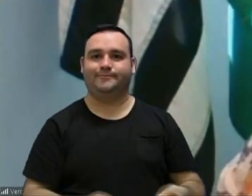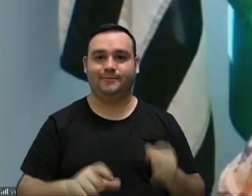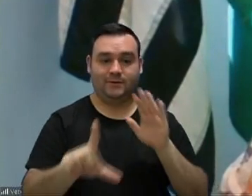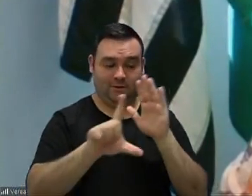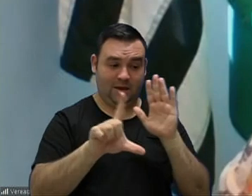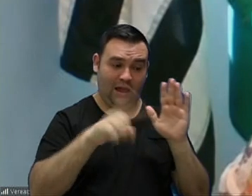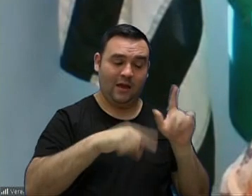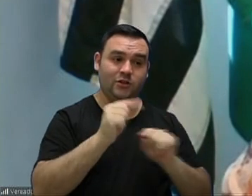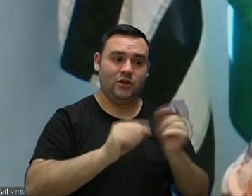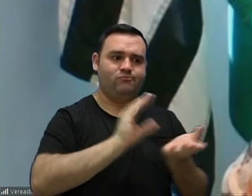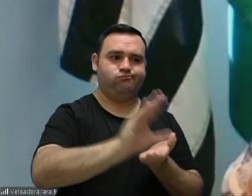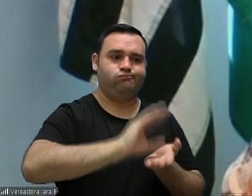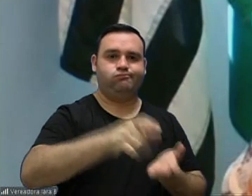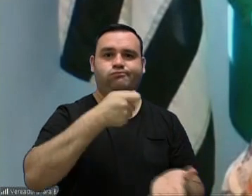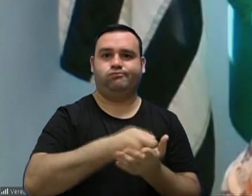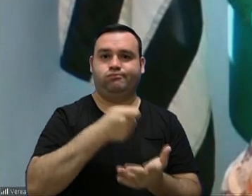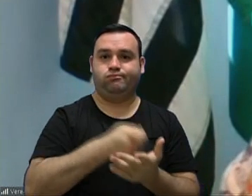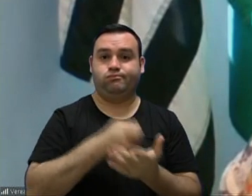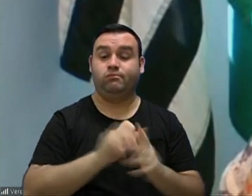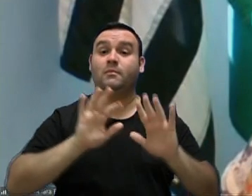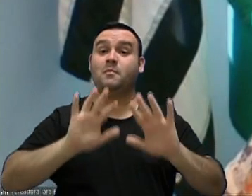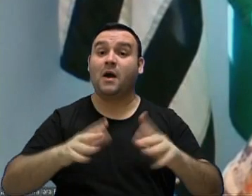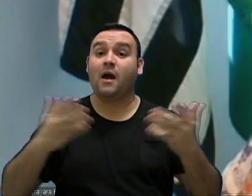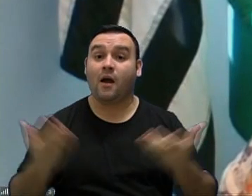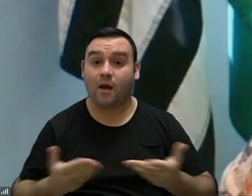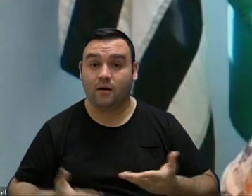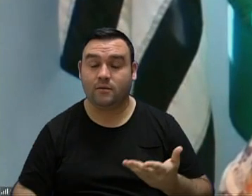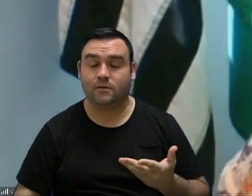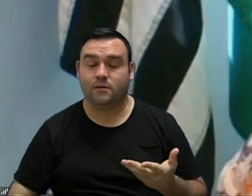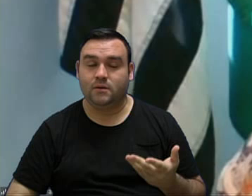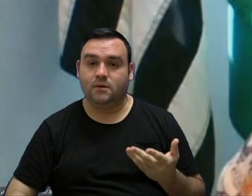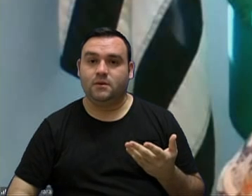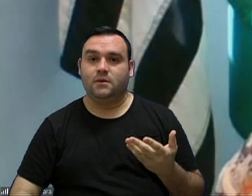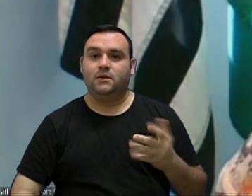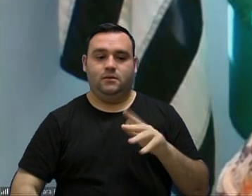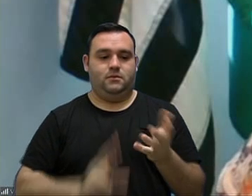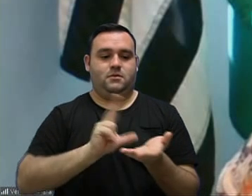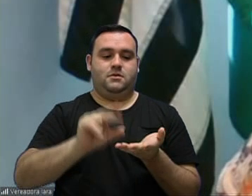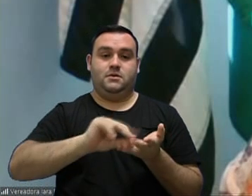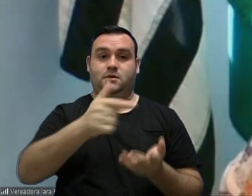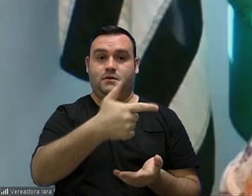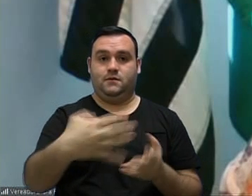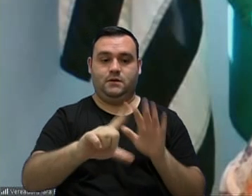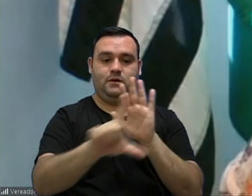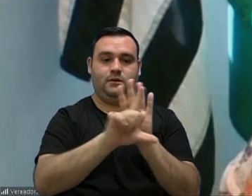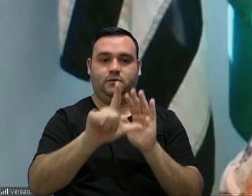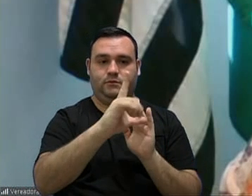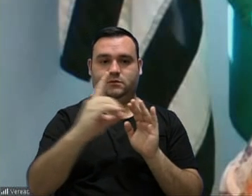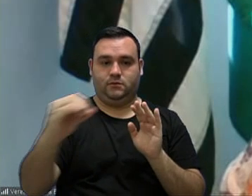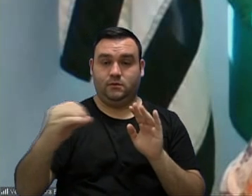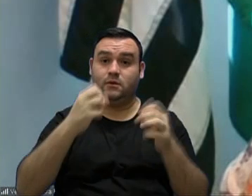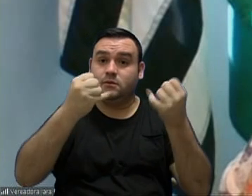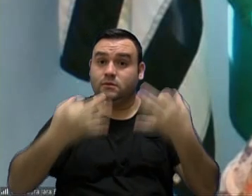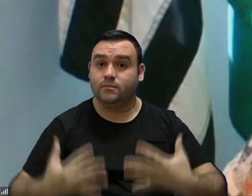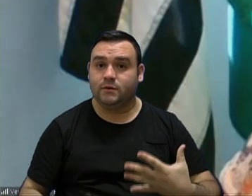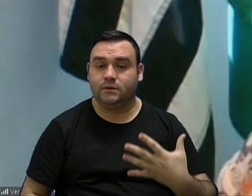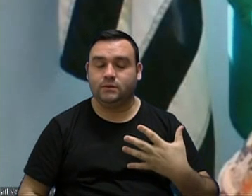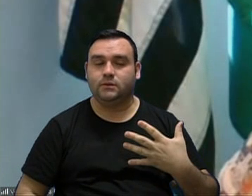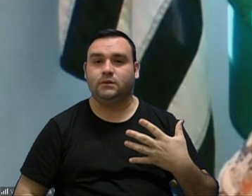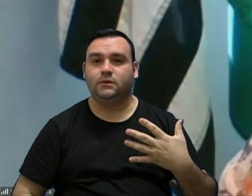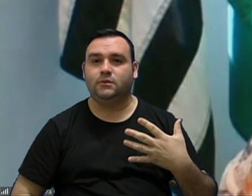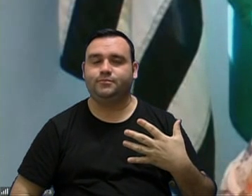emendas impositivas. Só que aqui no artigo 24 da LDO,